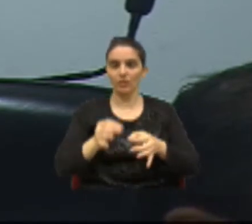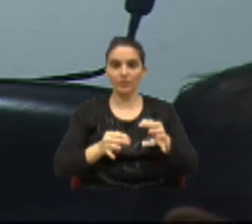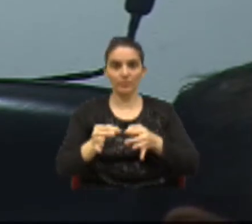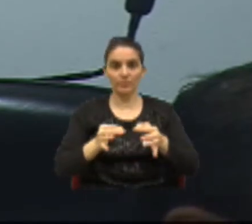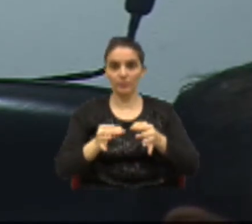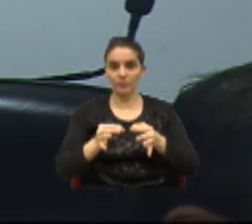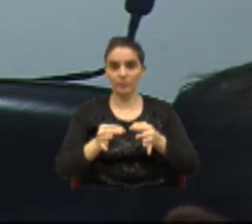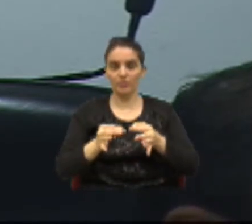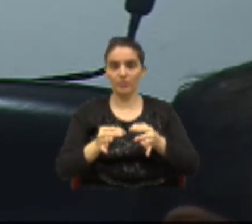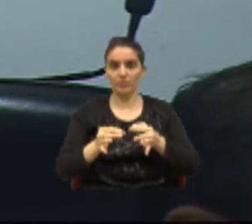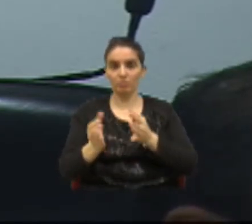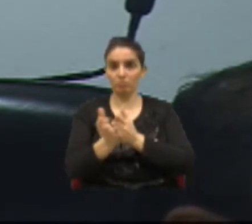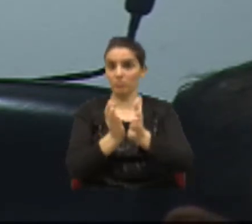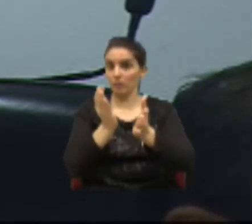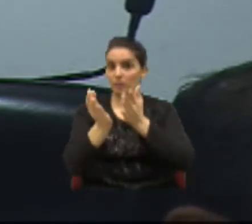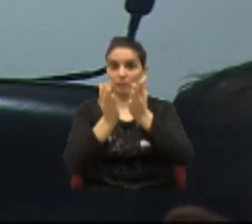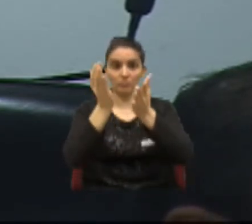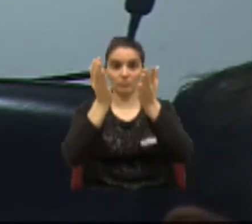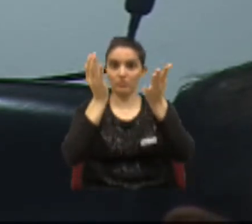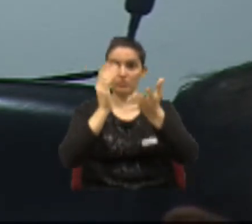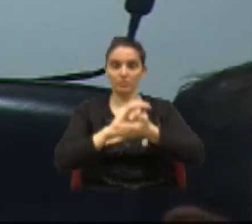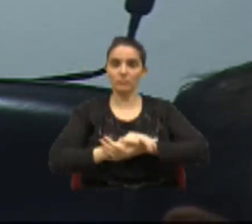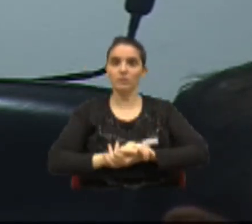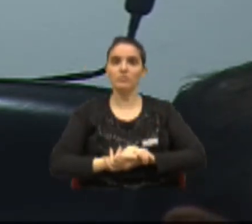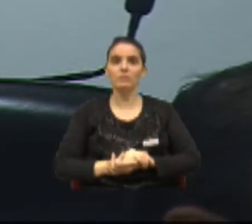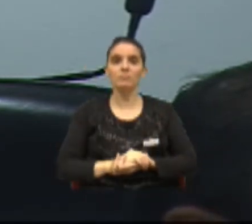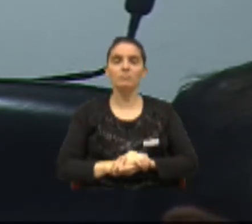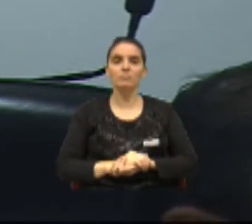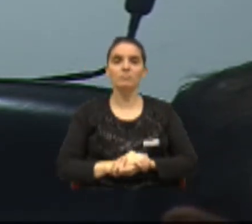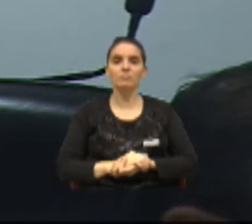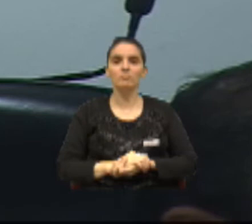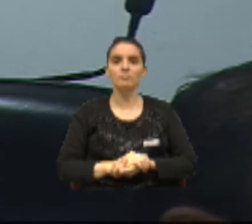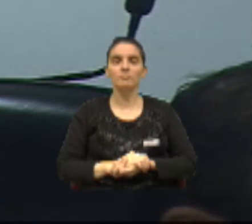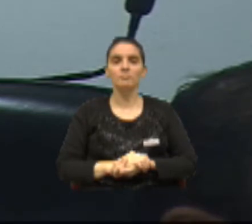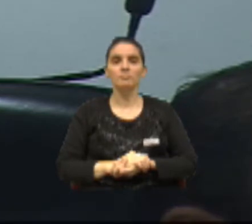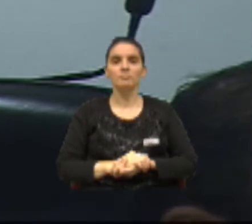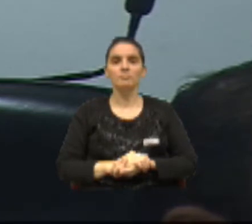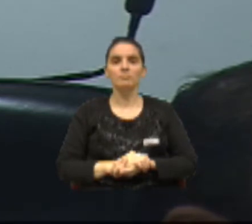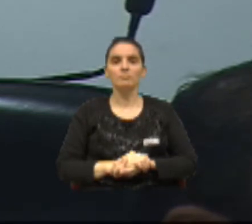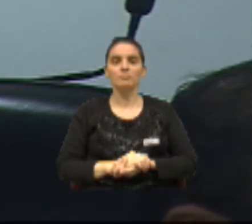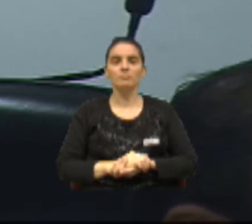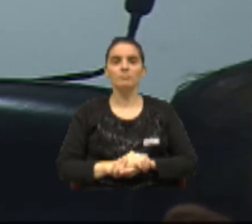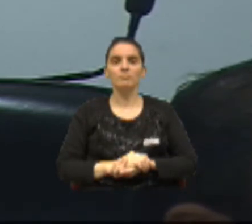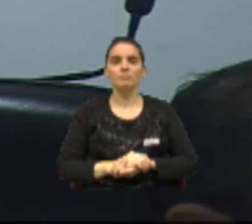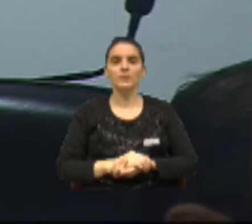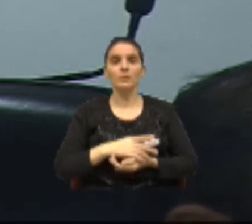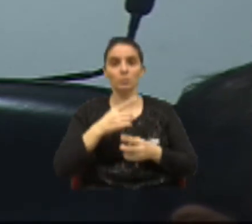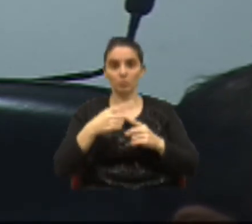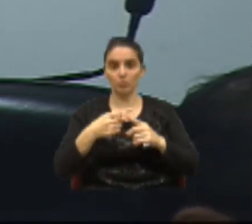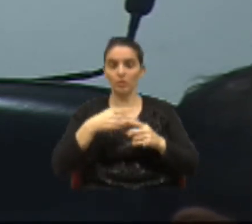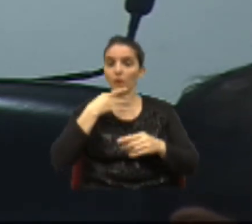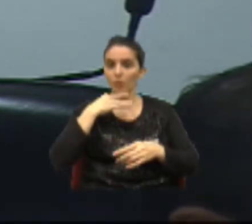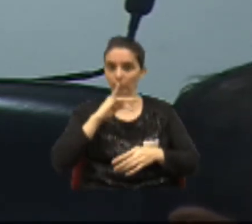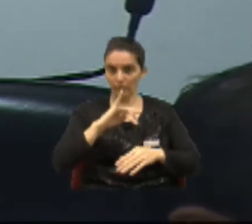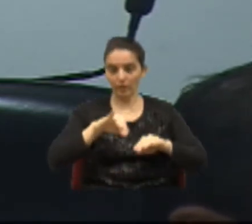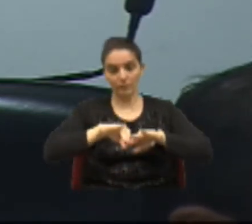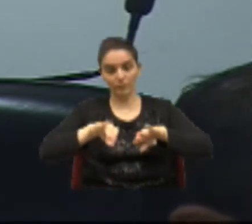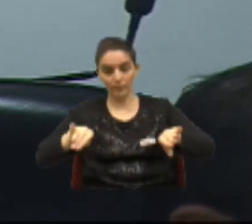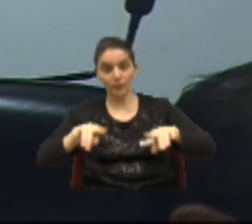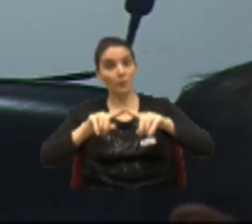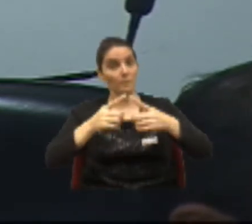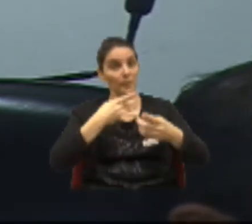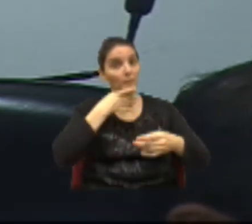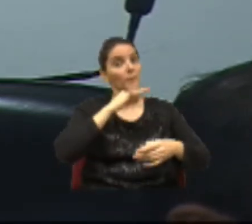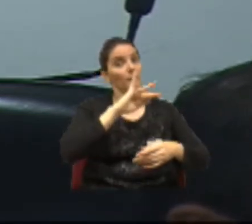mesmo nós que valorizamos a família, porque o pai sempre continuará sendo pai, a mãe